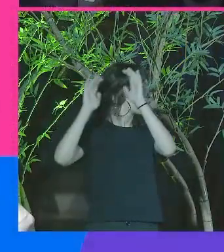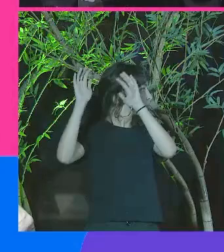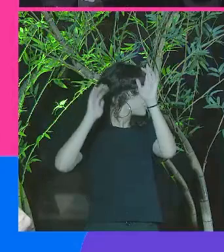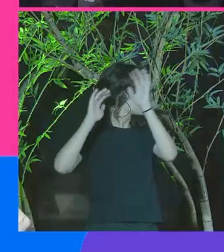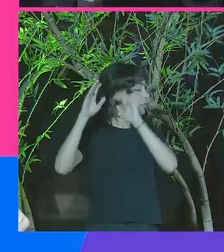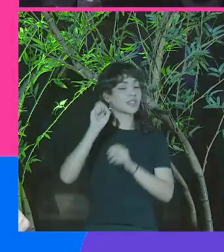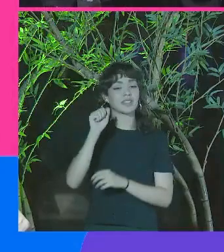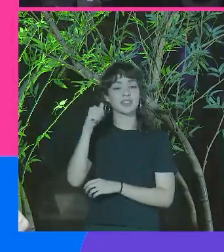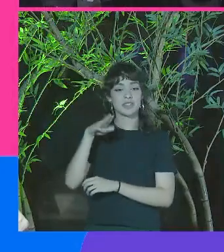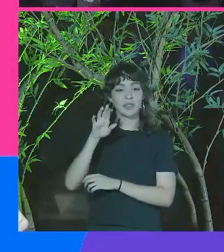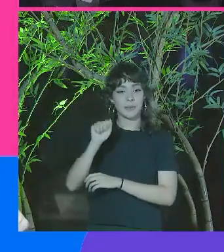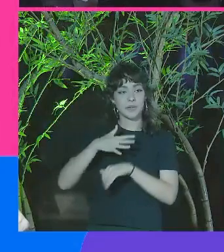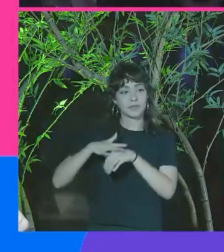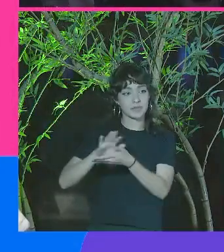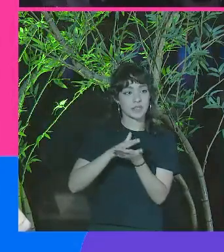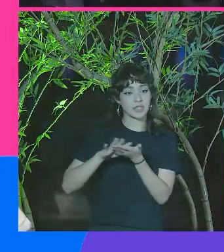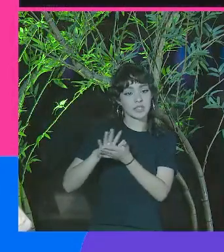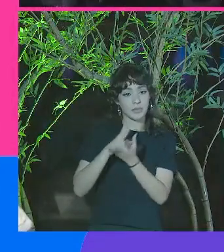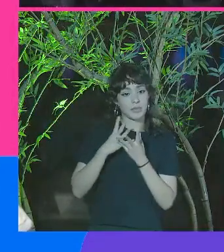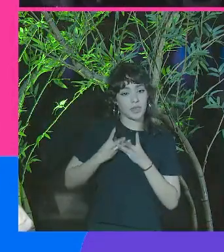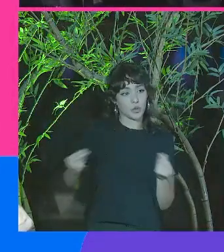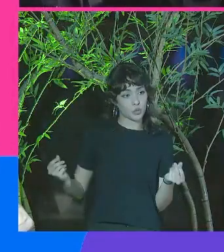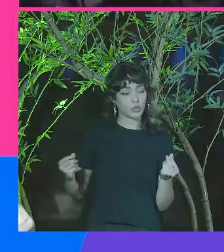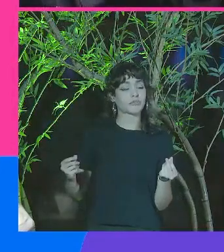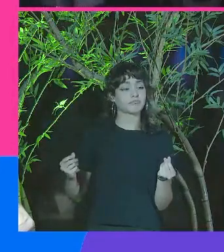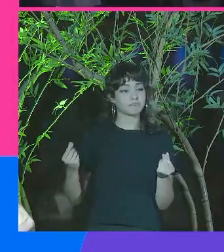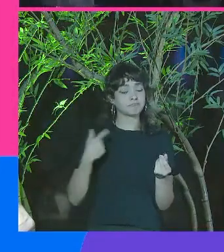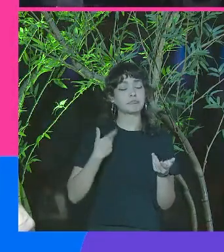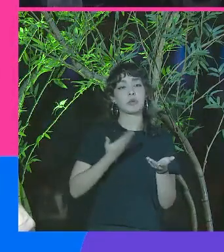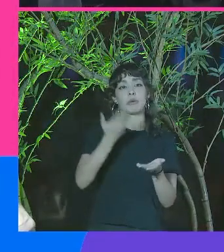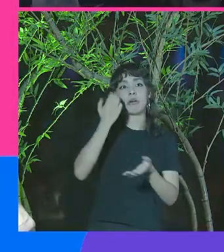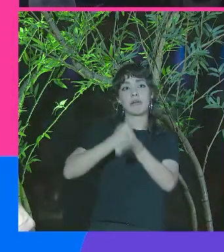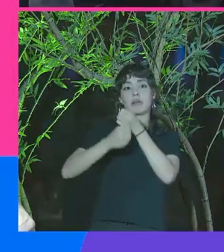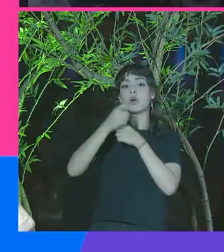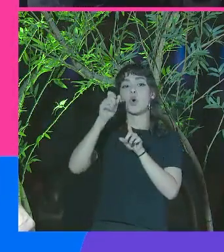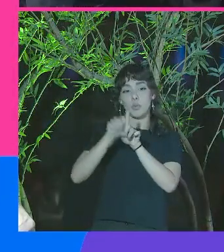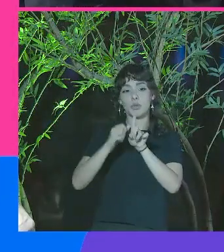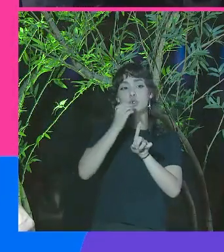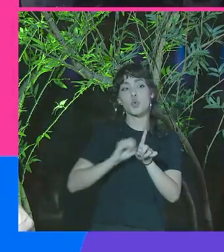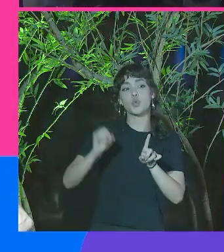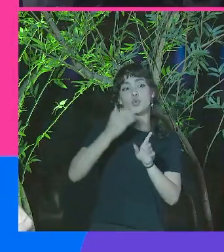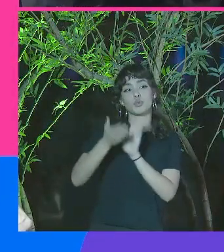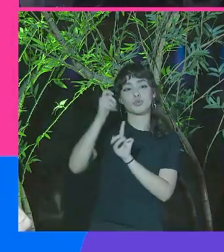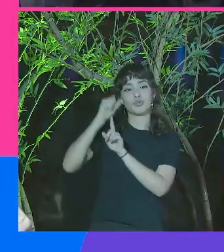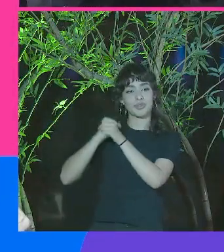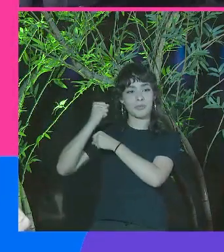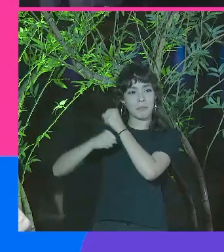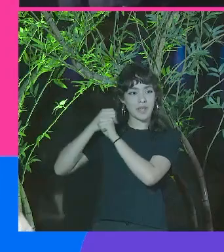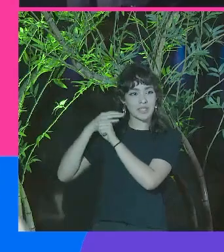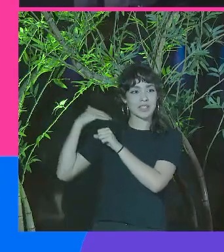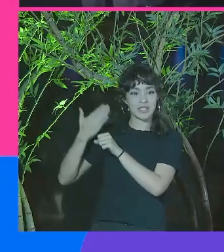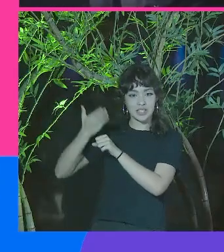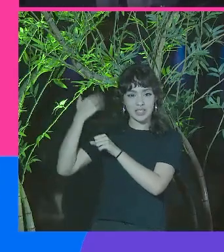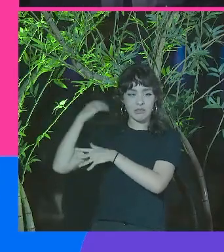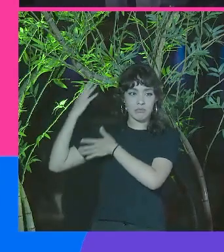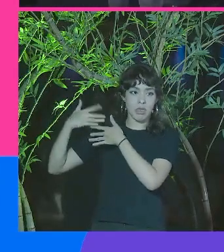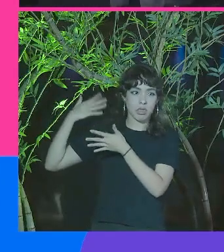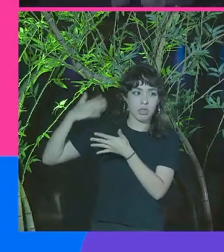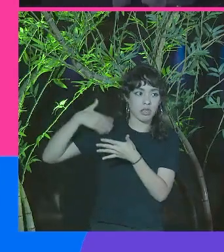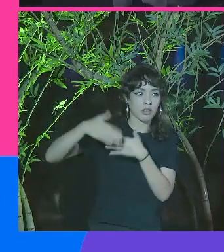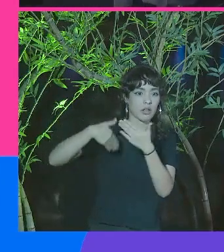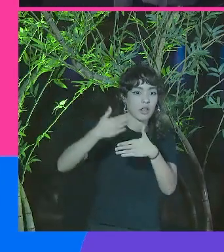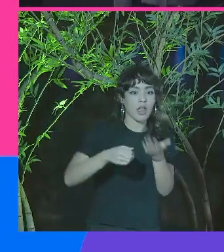E eu estou desde outubro do ano passado construindo uma jornada para que daqui a pouco esse Samba da Cura